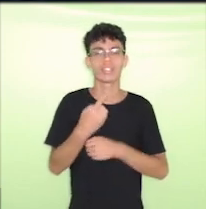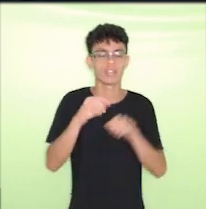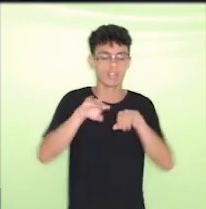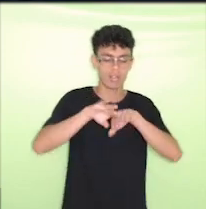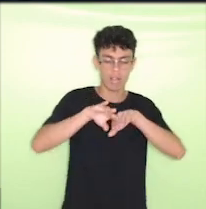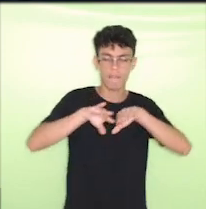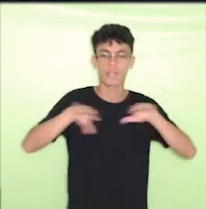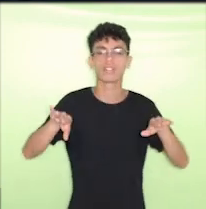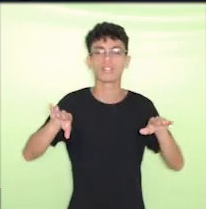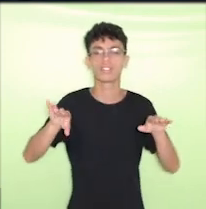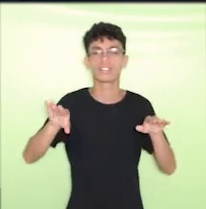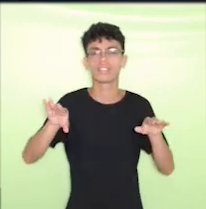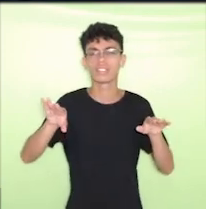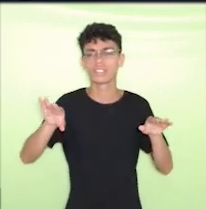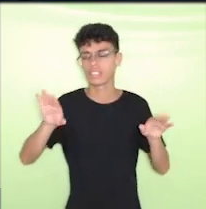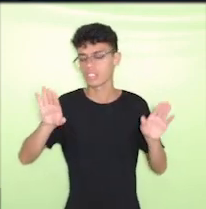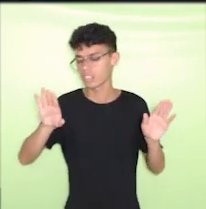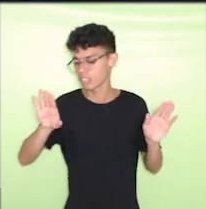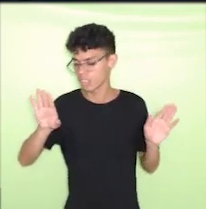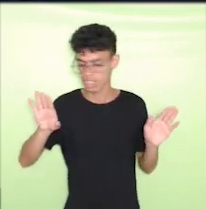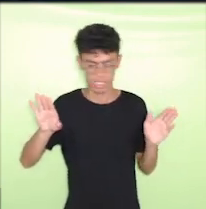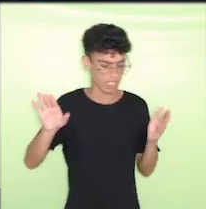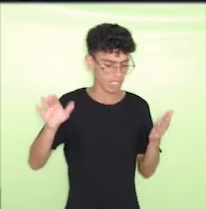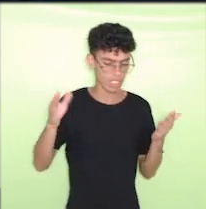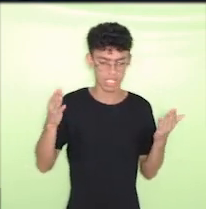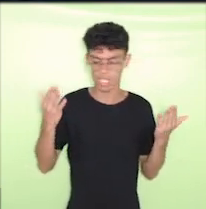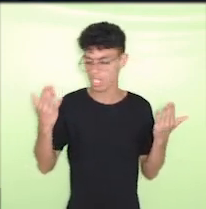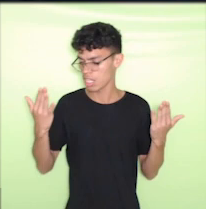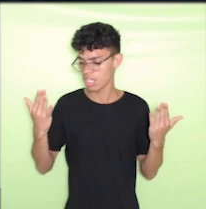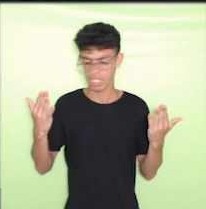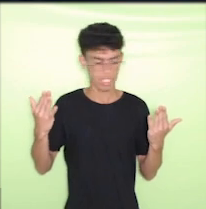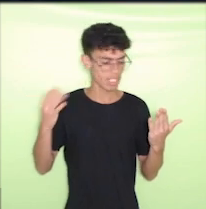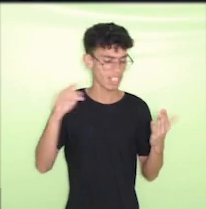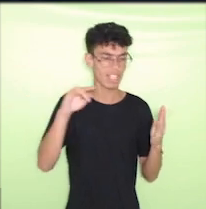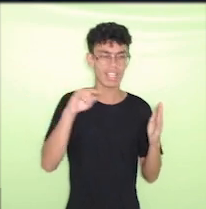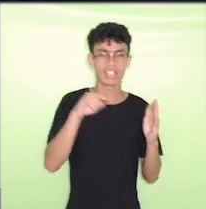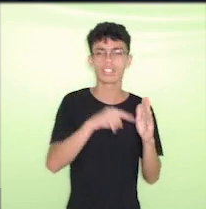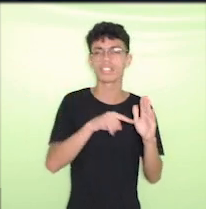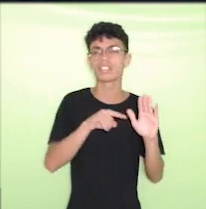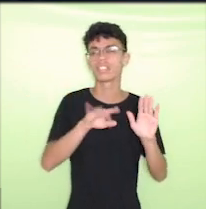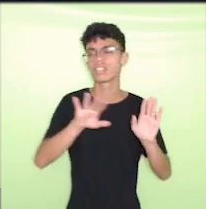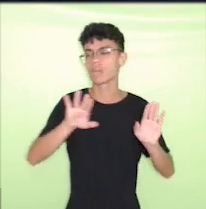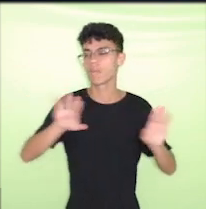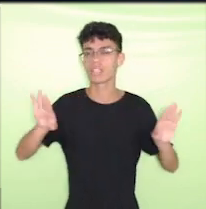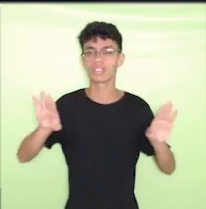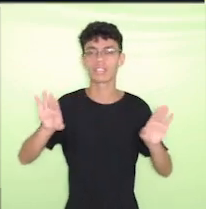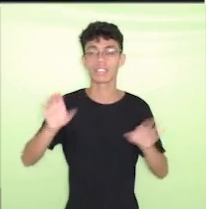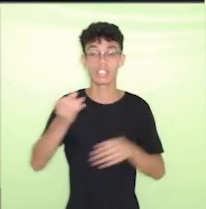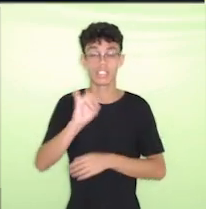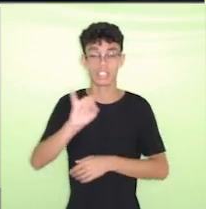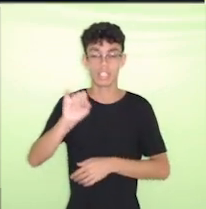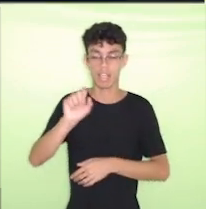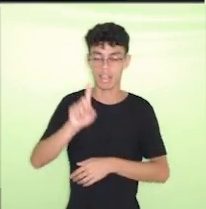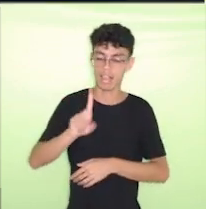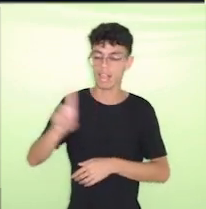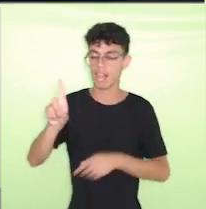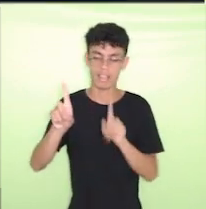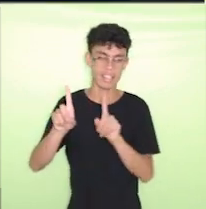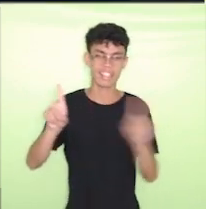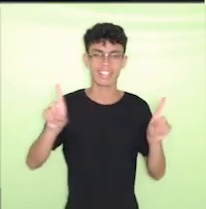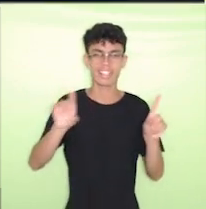dividi-me. E se uma agora se extingue, a outra se fará solar e rara. E se uma agora